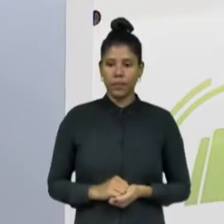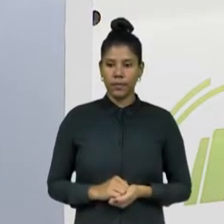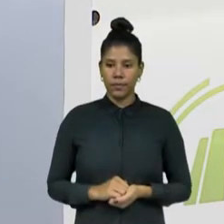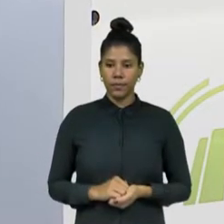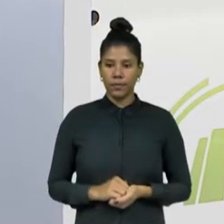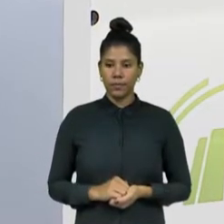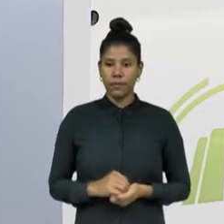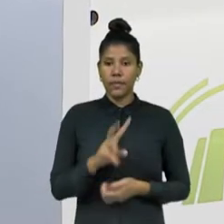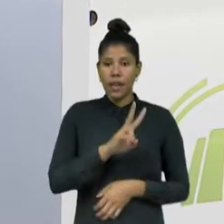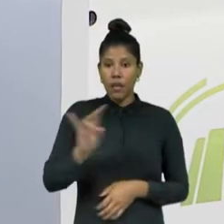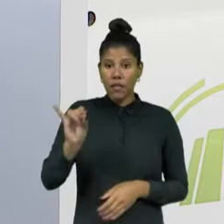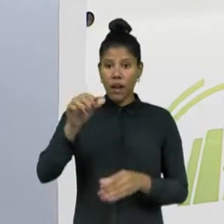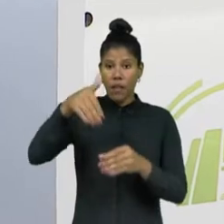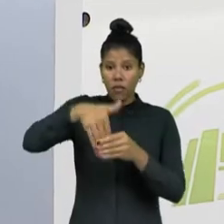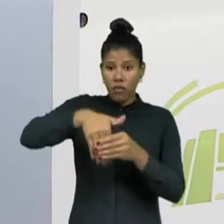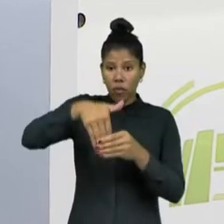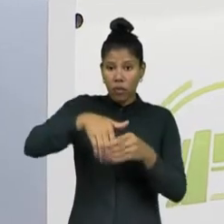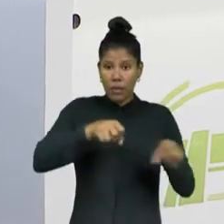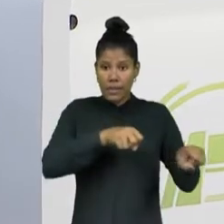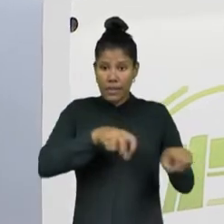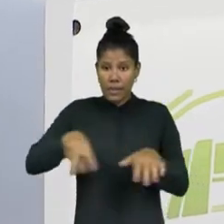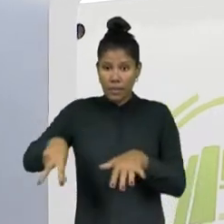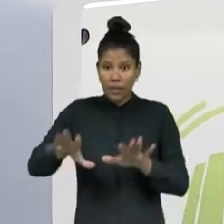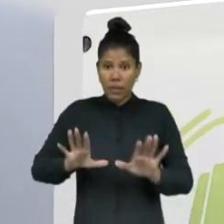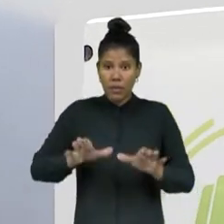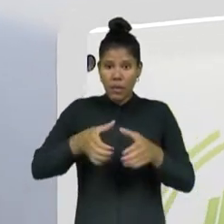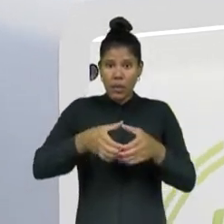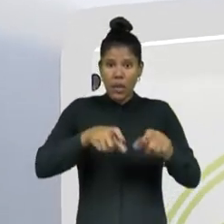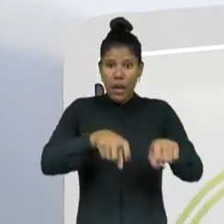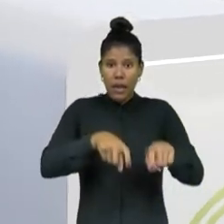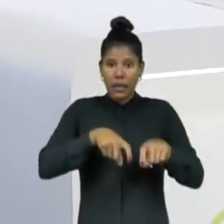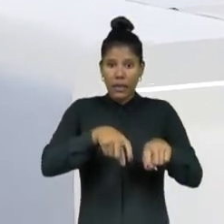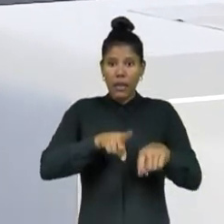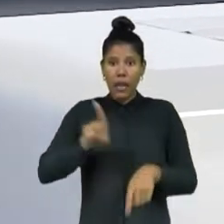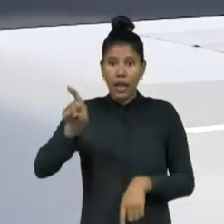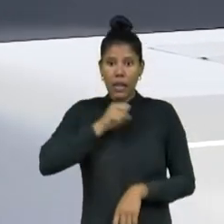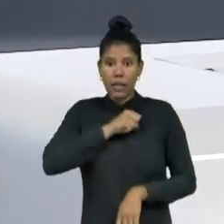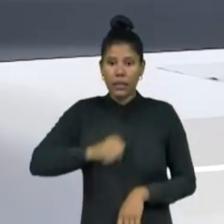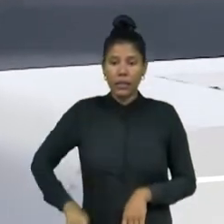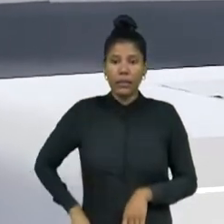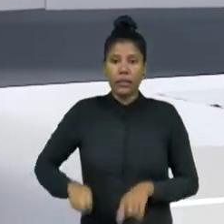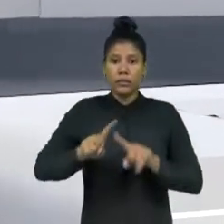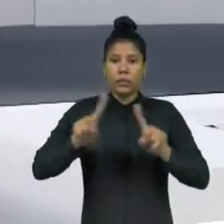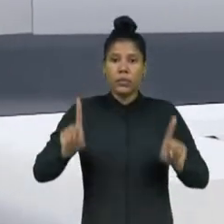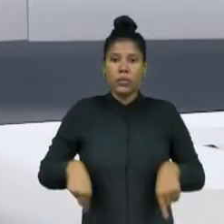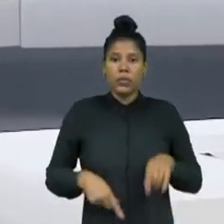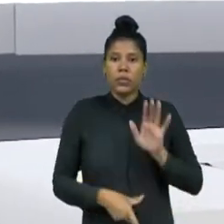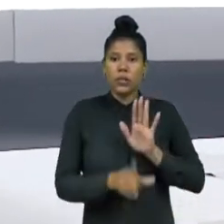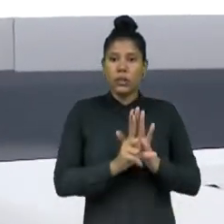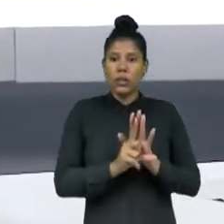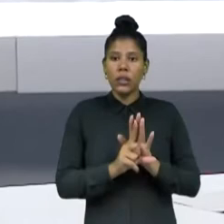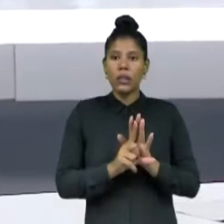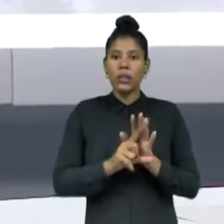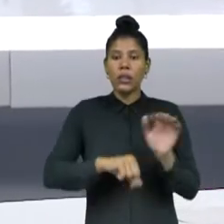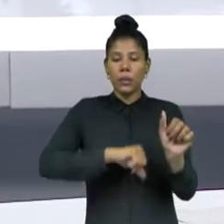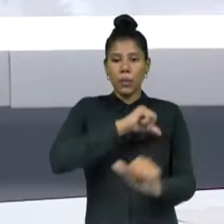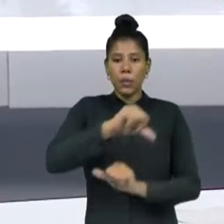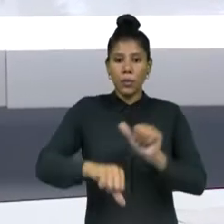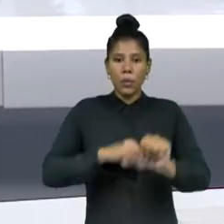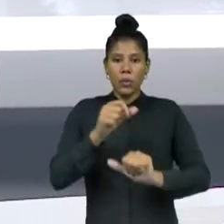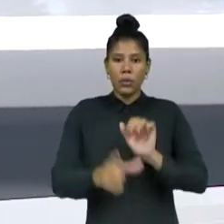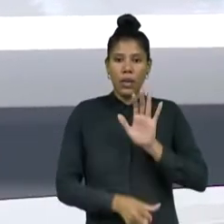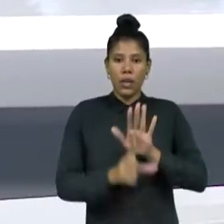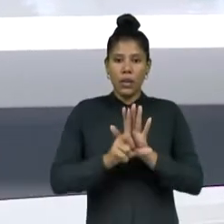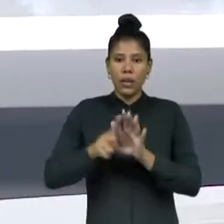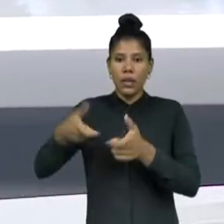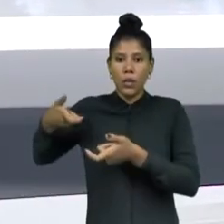Será votado nesta semana pela Comissão de Agricultura do Senado o projeto de lei que prevê mudanças na legislação de pesticidas aqui